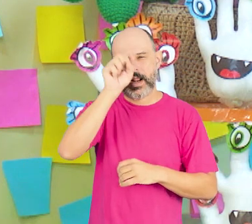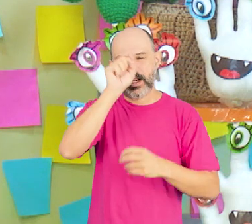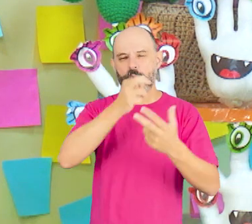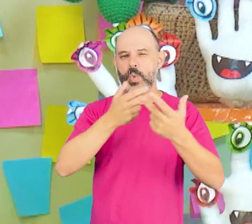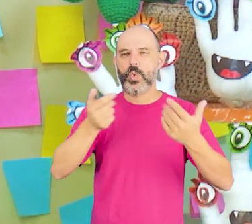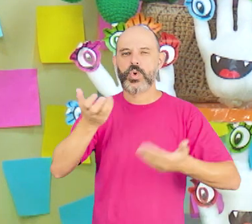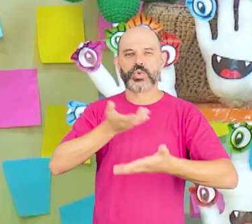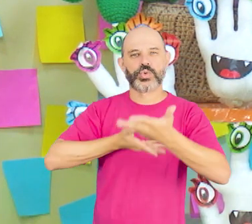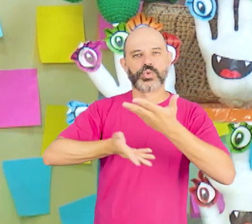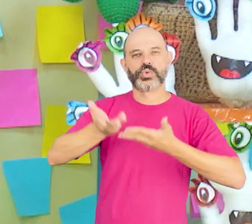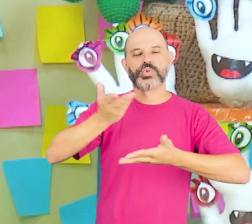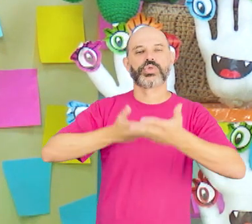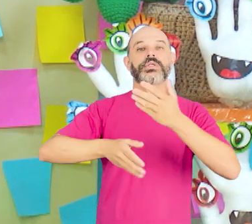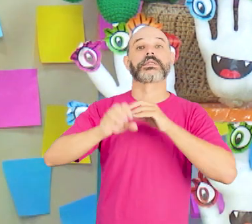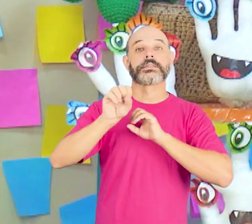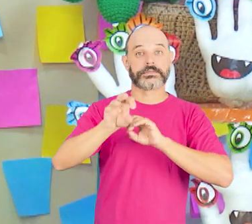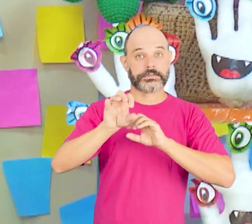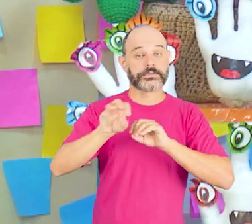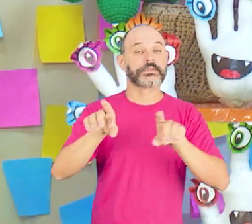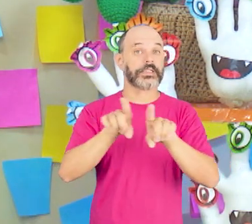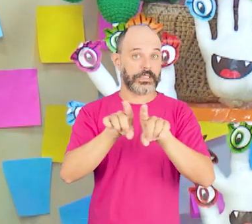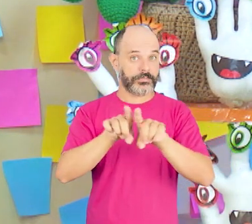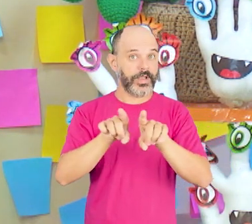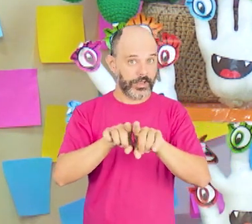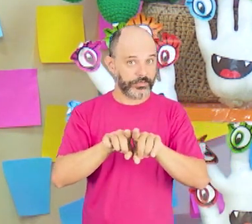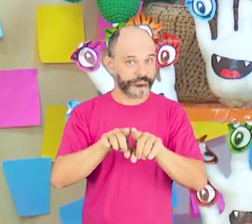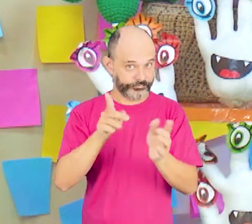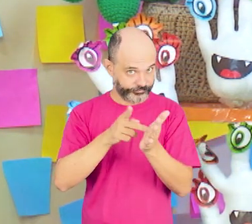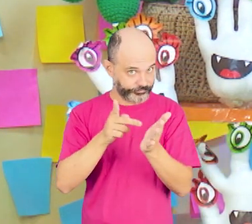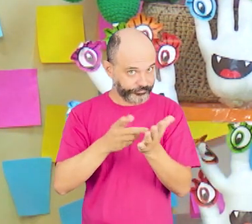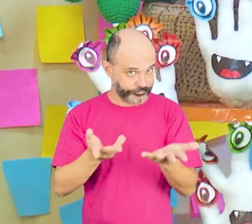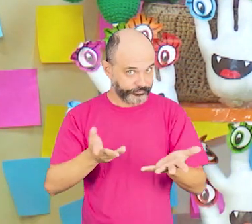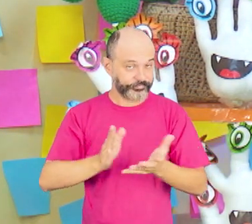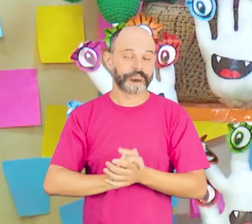com as outras e nos ensinam também, não é, meninas?